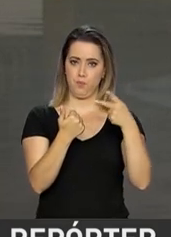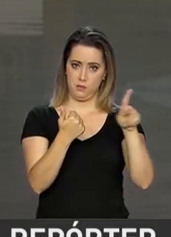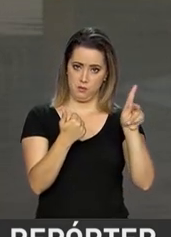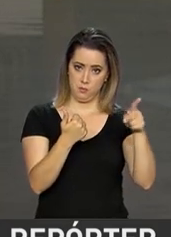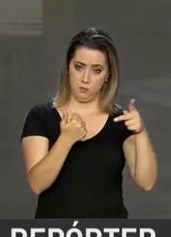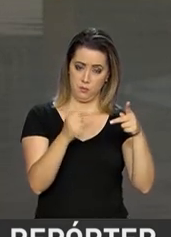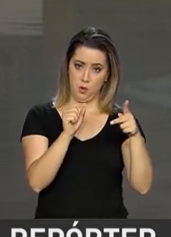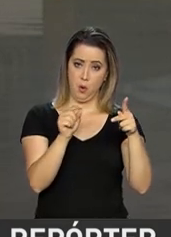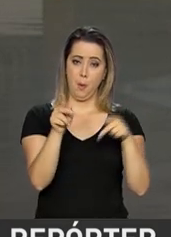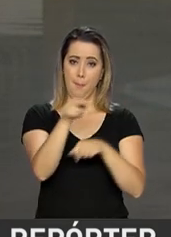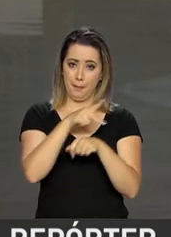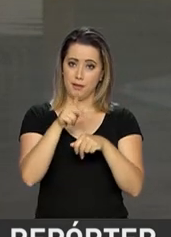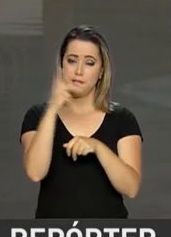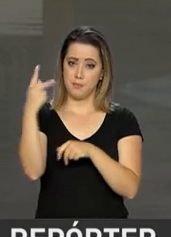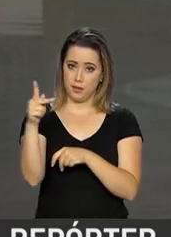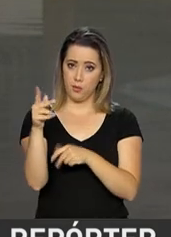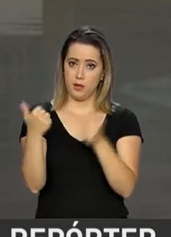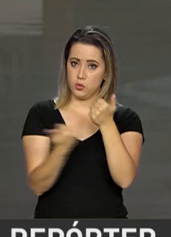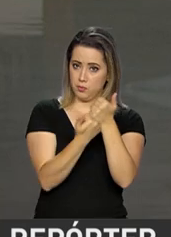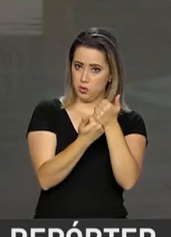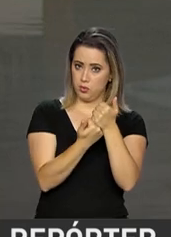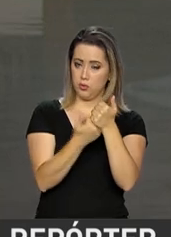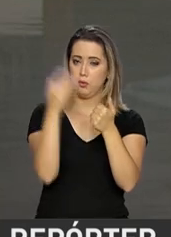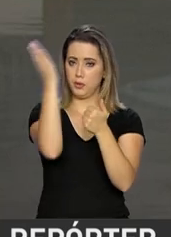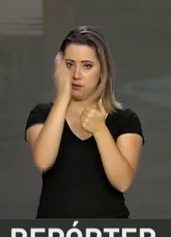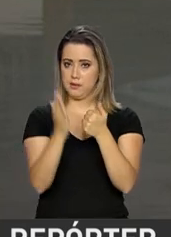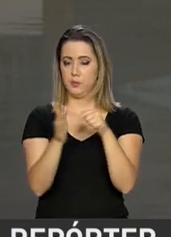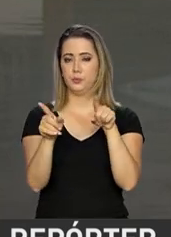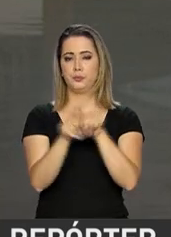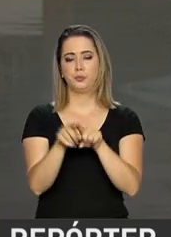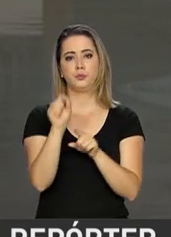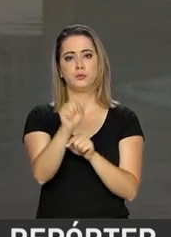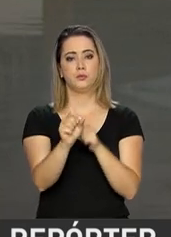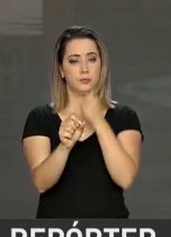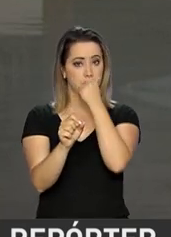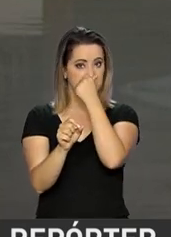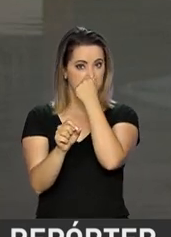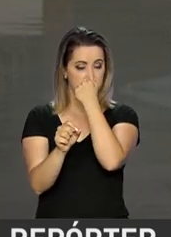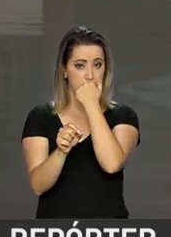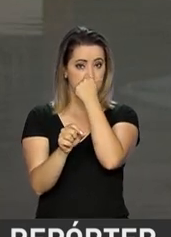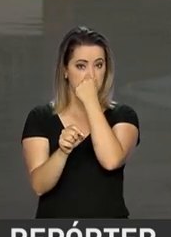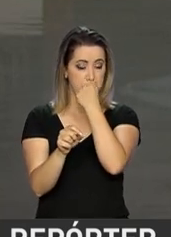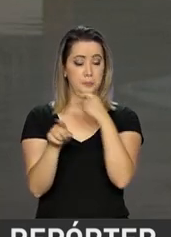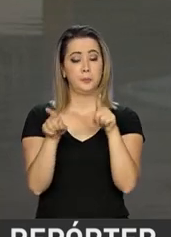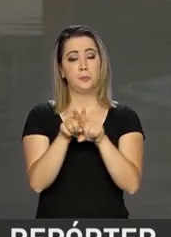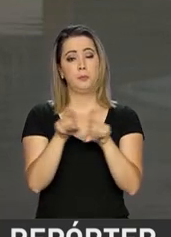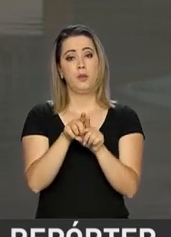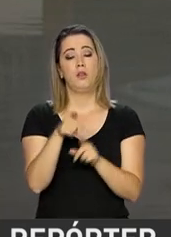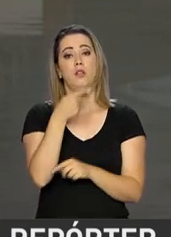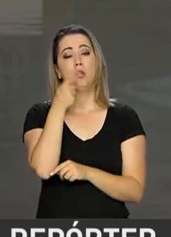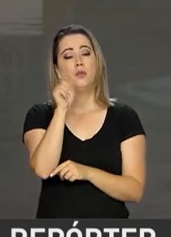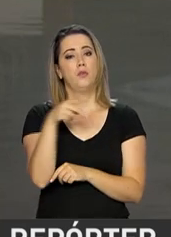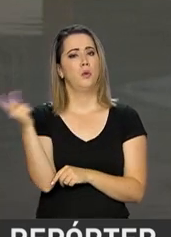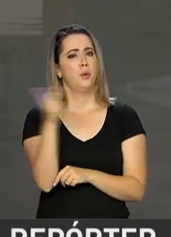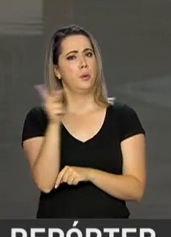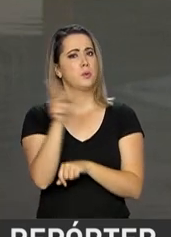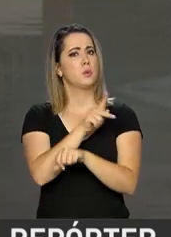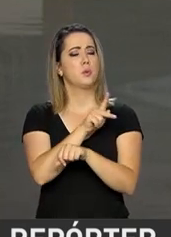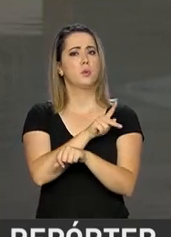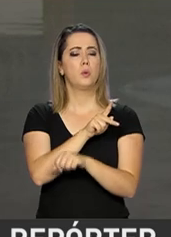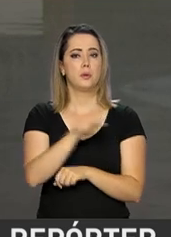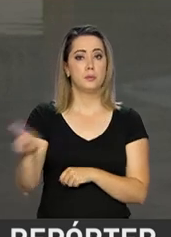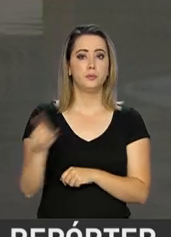paraguai o porta voz da presidência da república alexandre padilha também falou que os dois presidentes vão